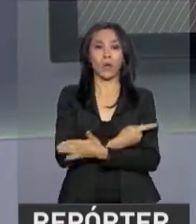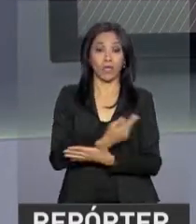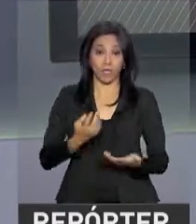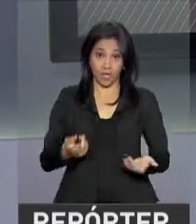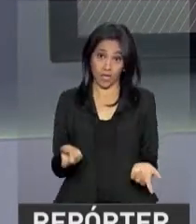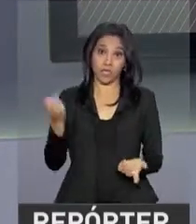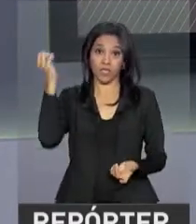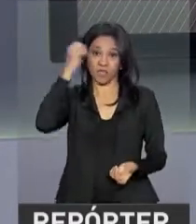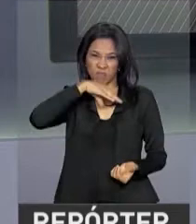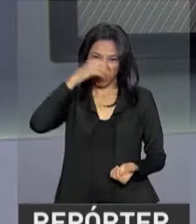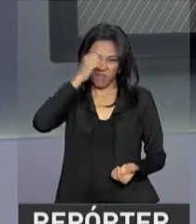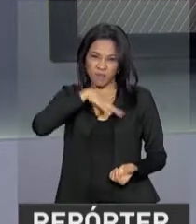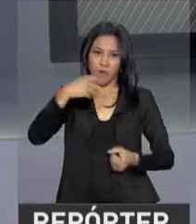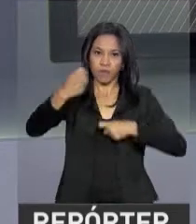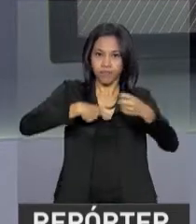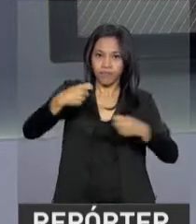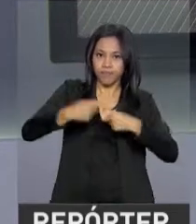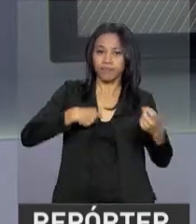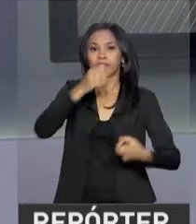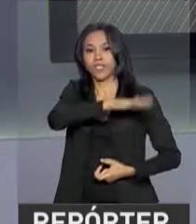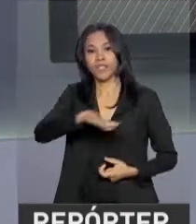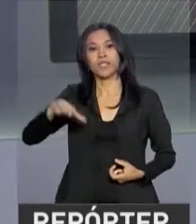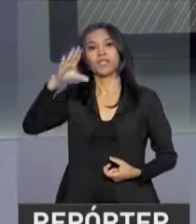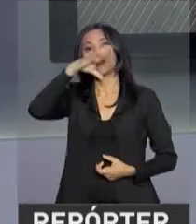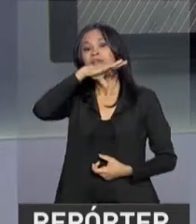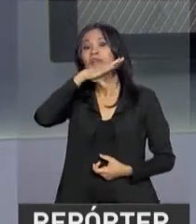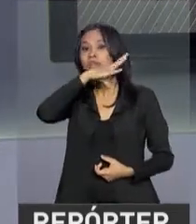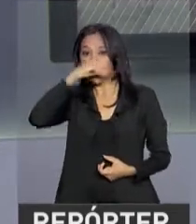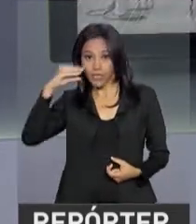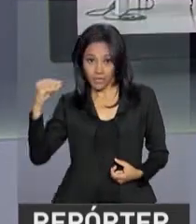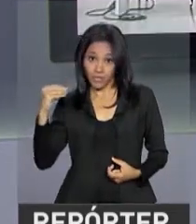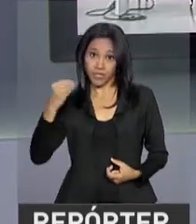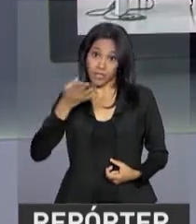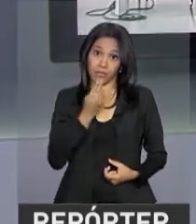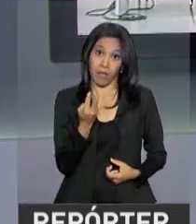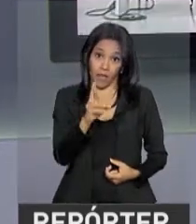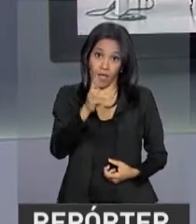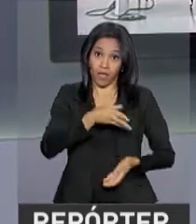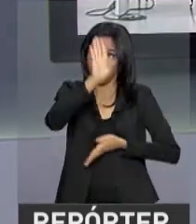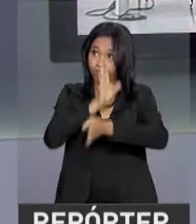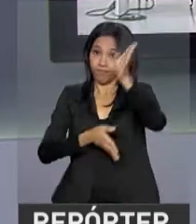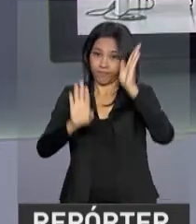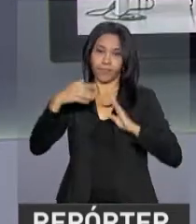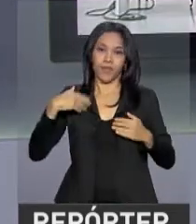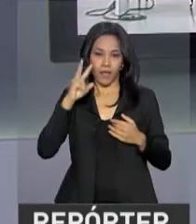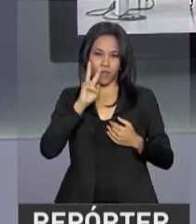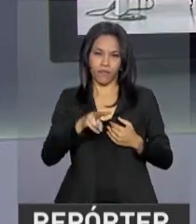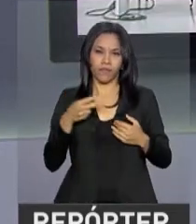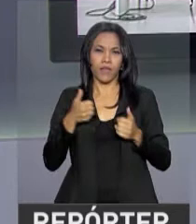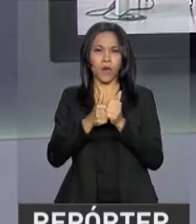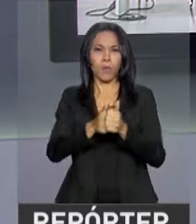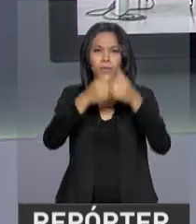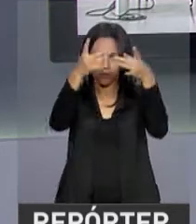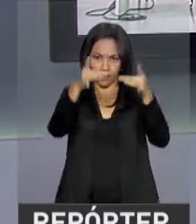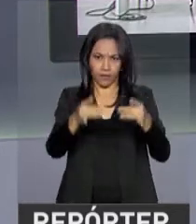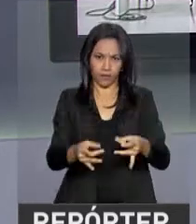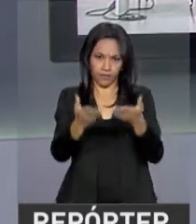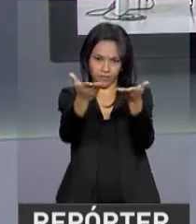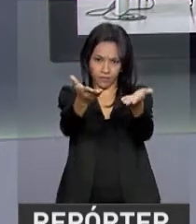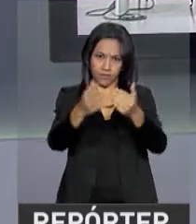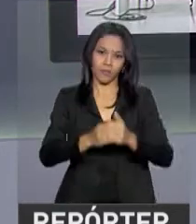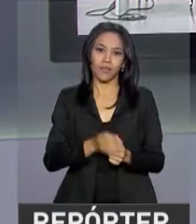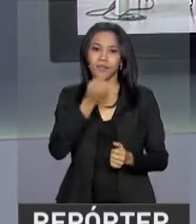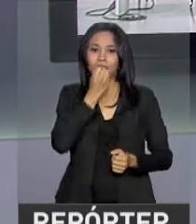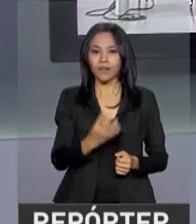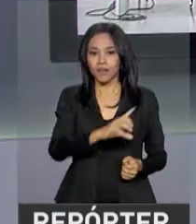crianças e adolescentes nas rodovias federais o repórter nem pereira acompanha e traz os detalhes ao vivo pra gente lá